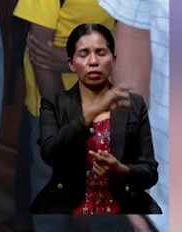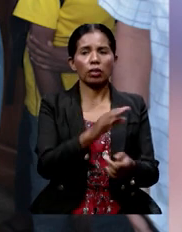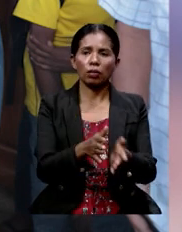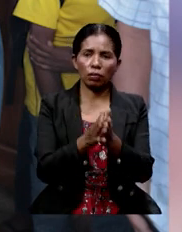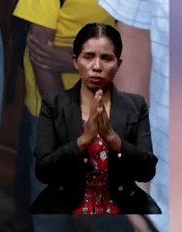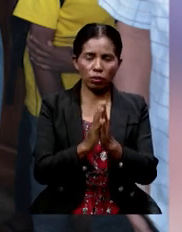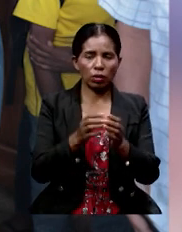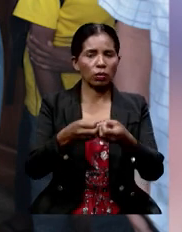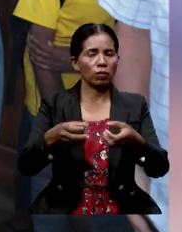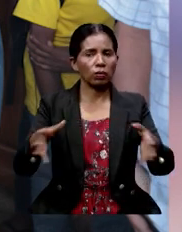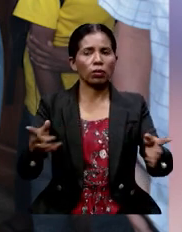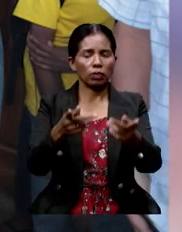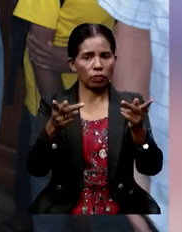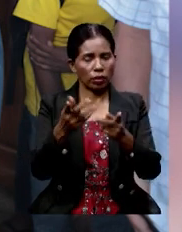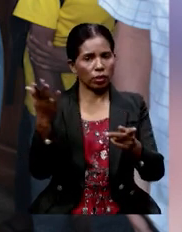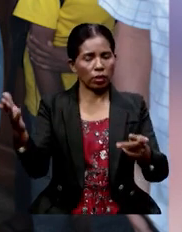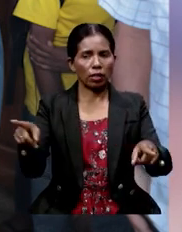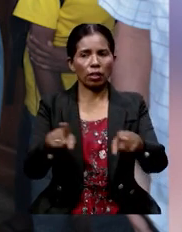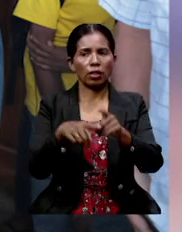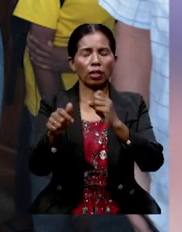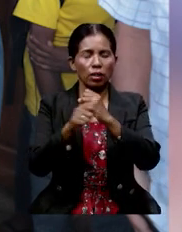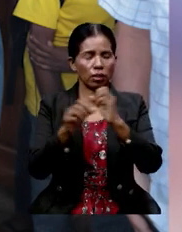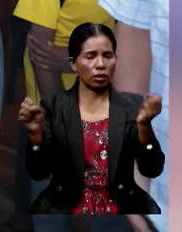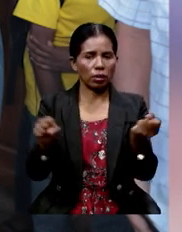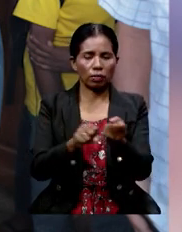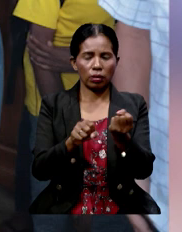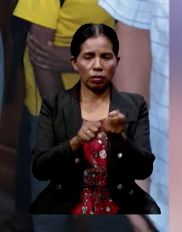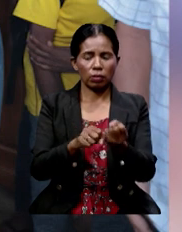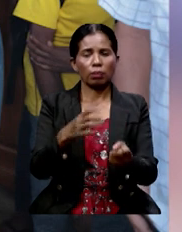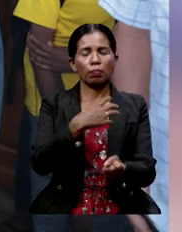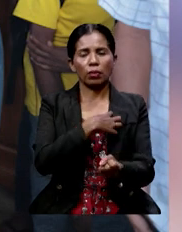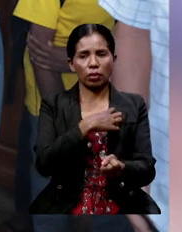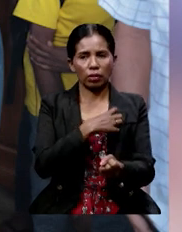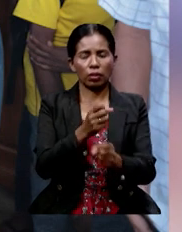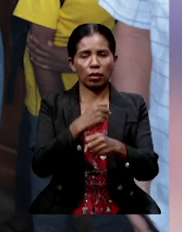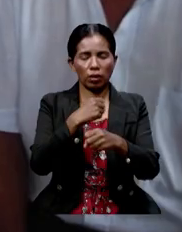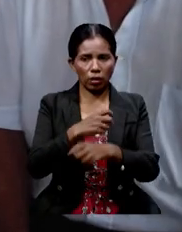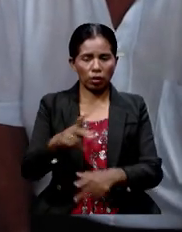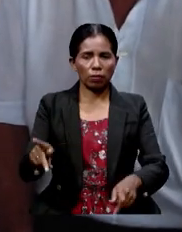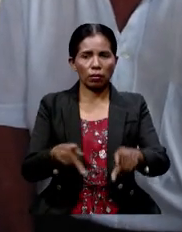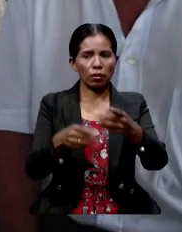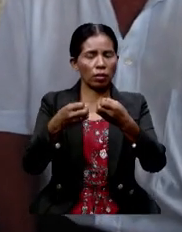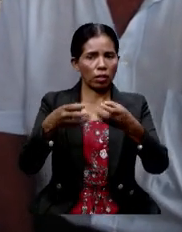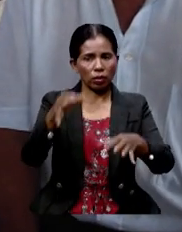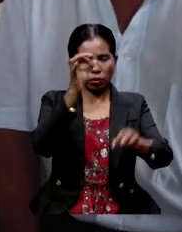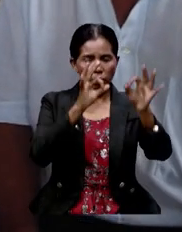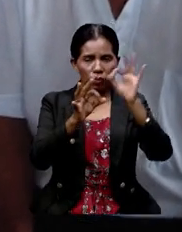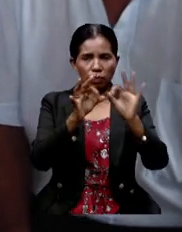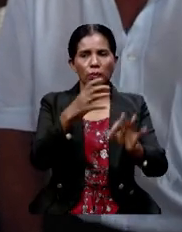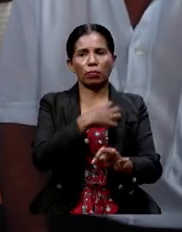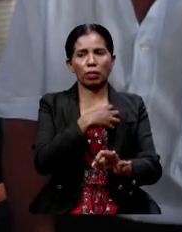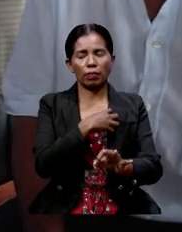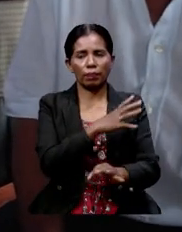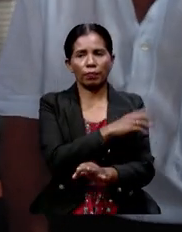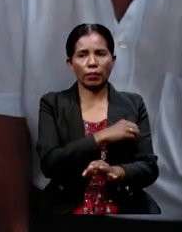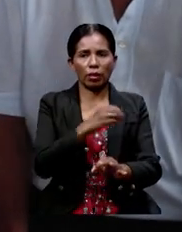atu hamamuk fatil refere a nesan ação nebe la suporta serviço penteli no halo público bele lakon confiança ba penteli. Nune